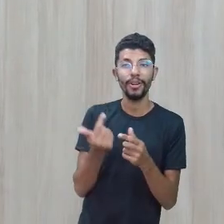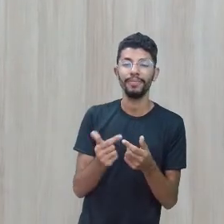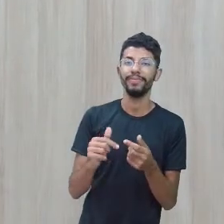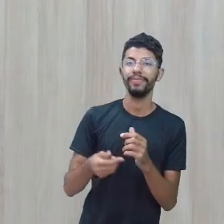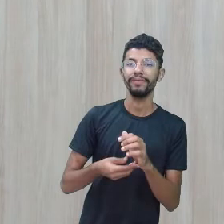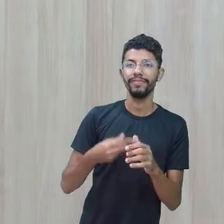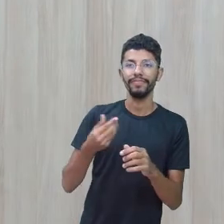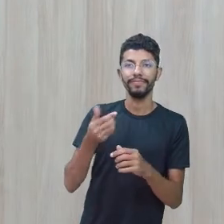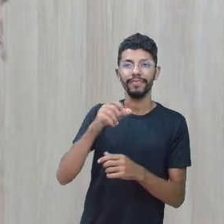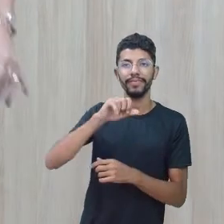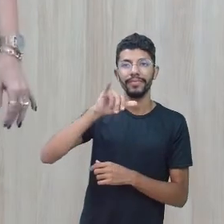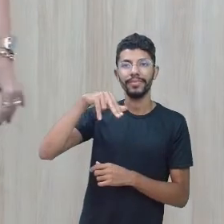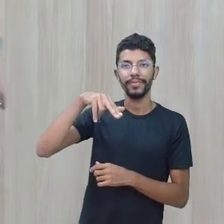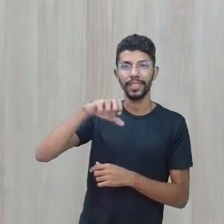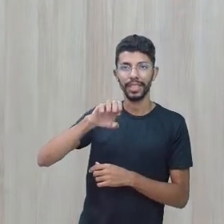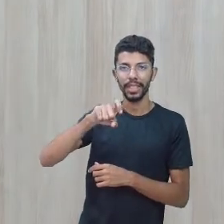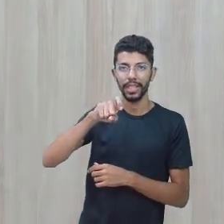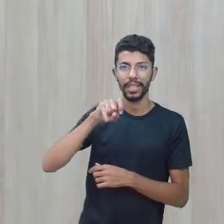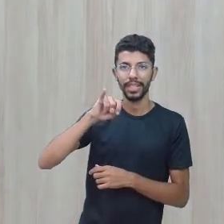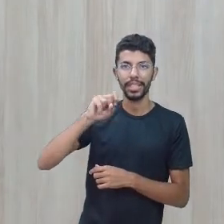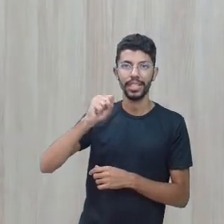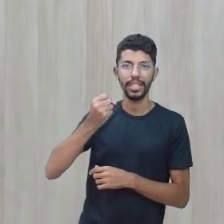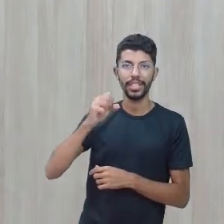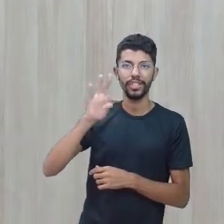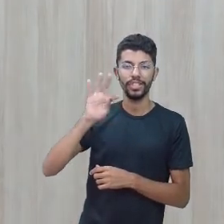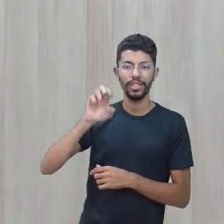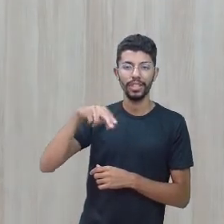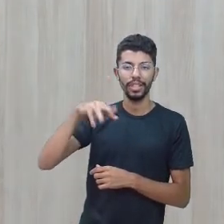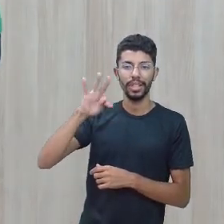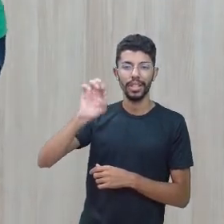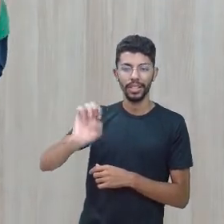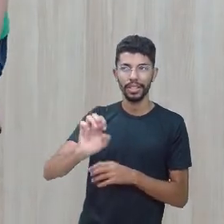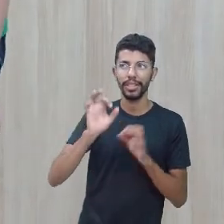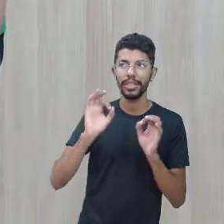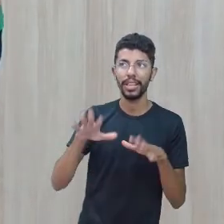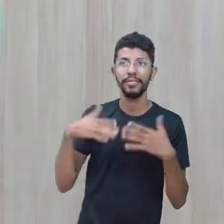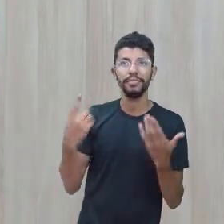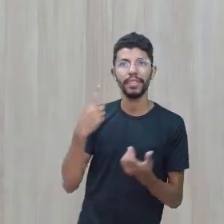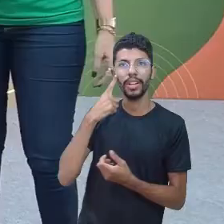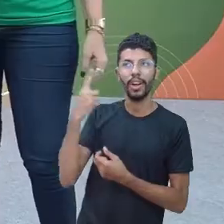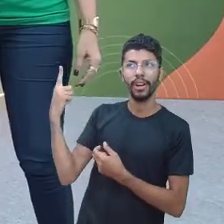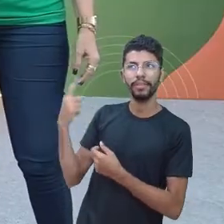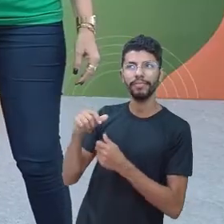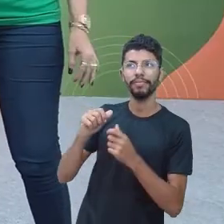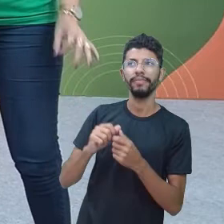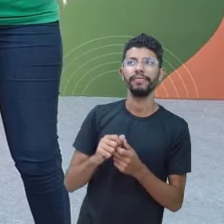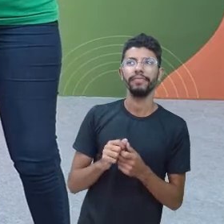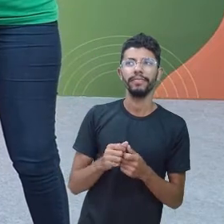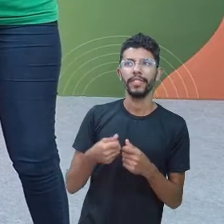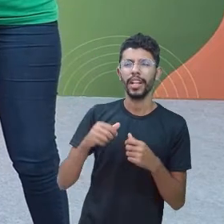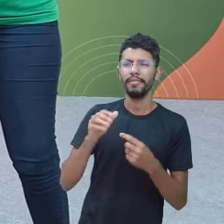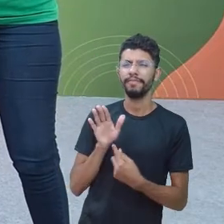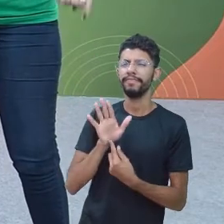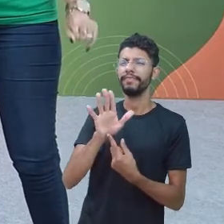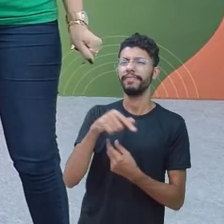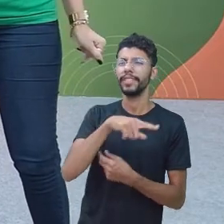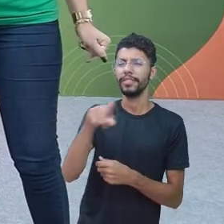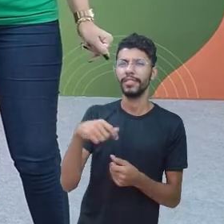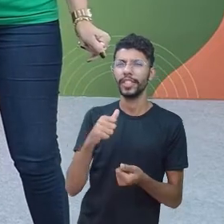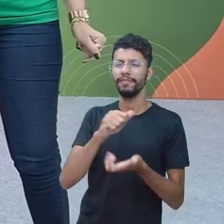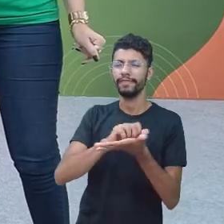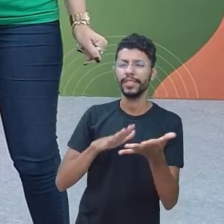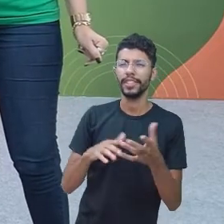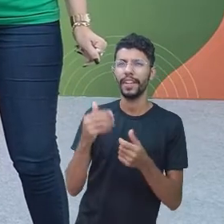inexistente. Tá bom, gente? Então, vou deixar aqui para vocês uma avaliação bem